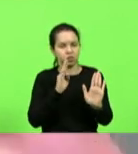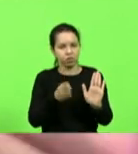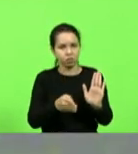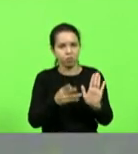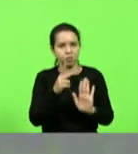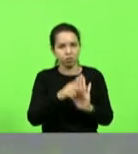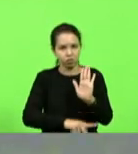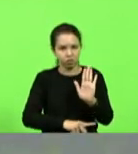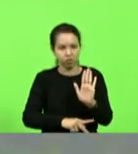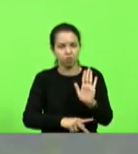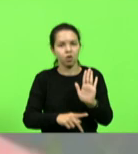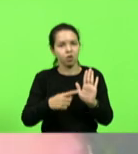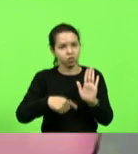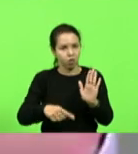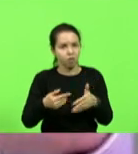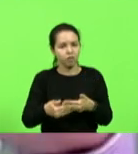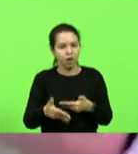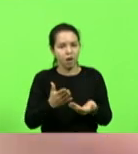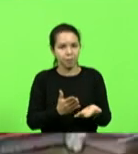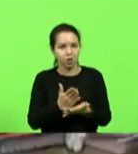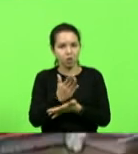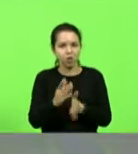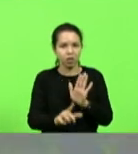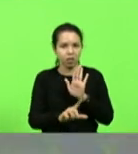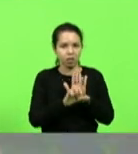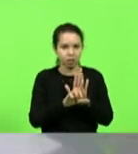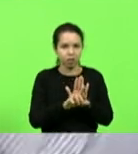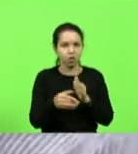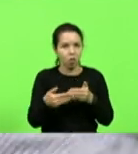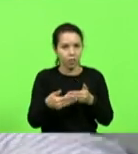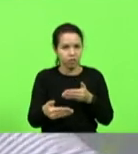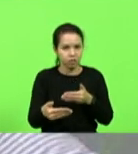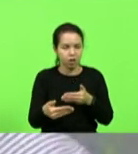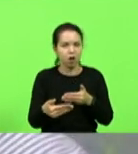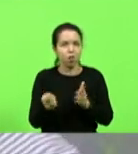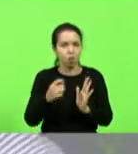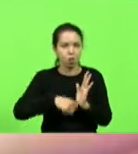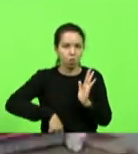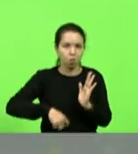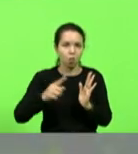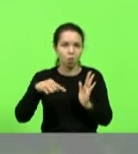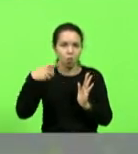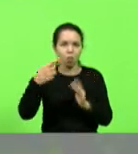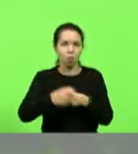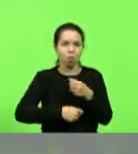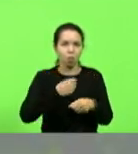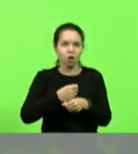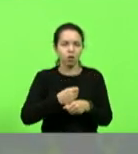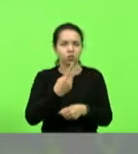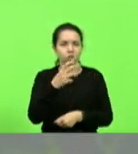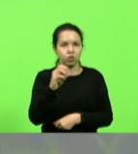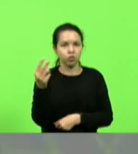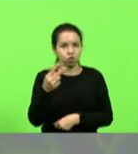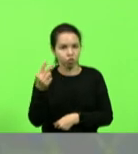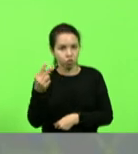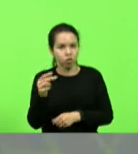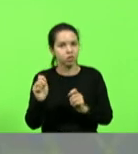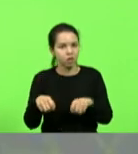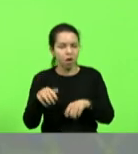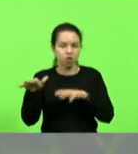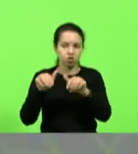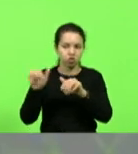possa aprovar a lei, iniciar o concurso público para que em 2022 haja a contratação já sem as